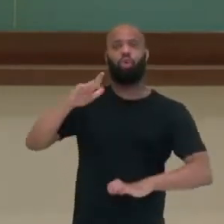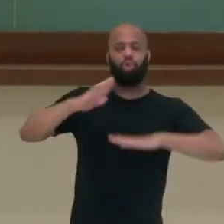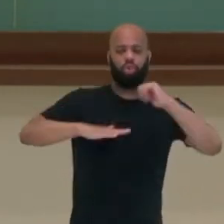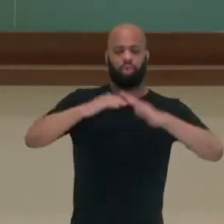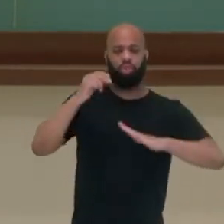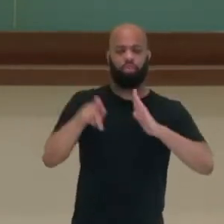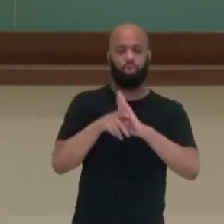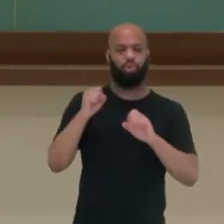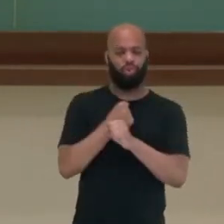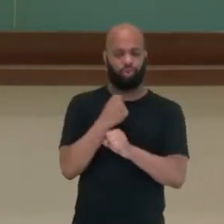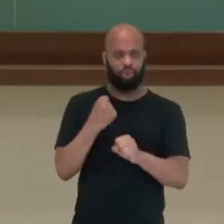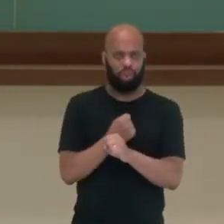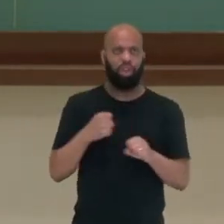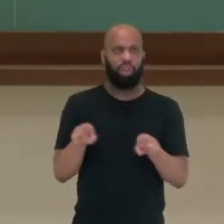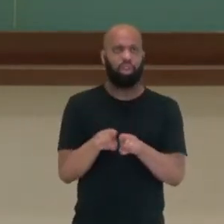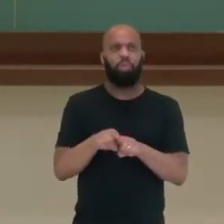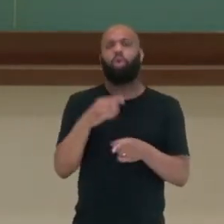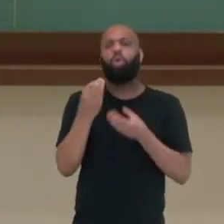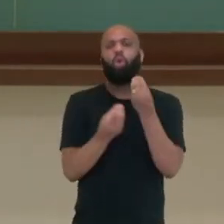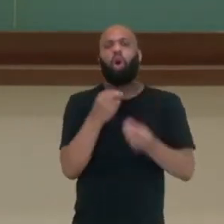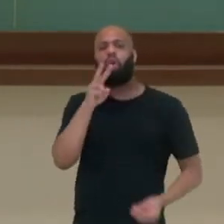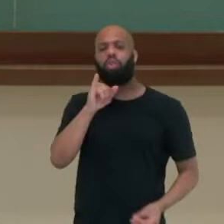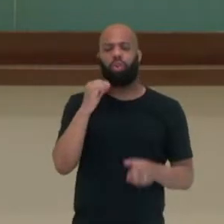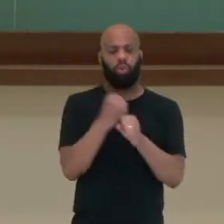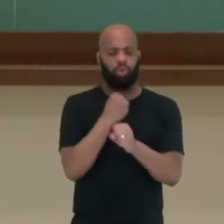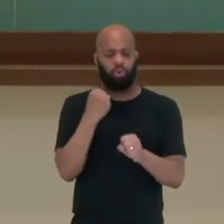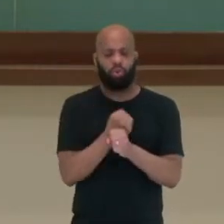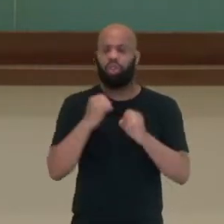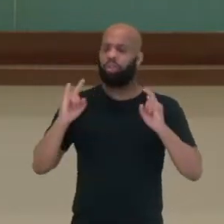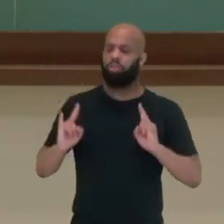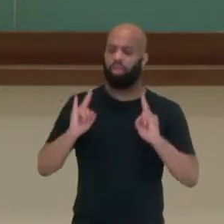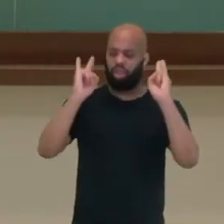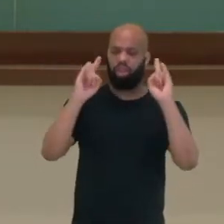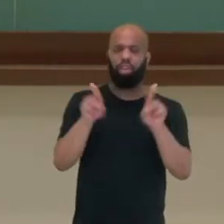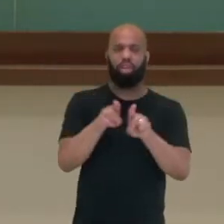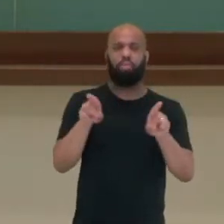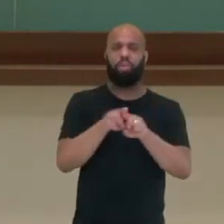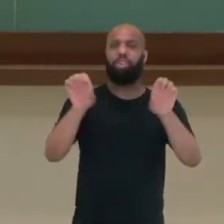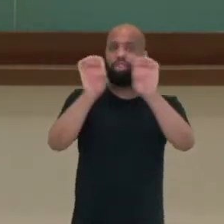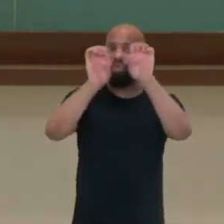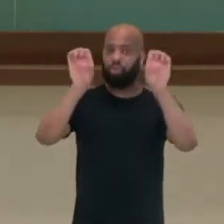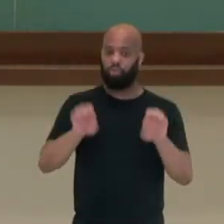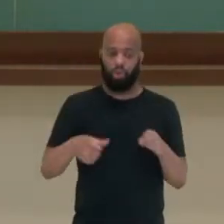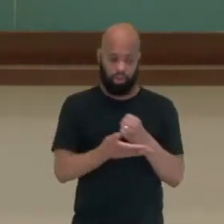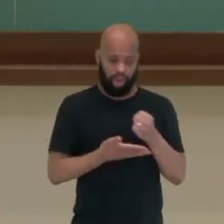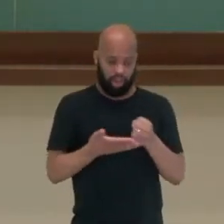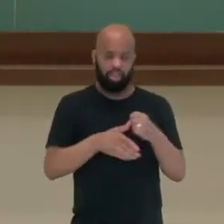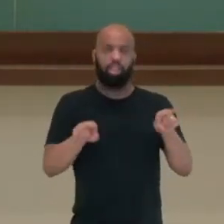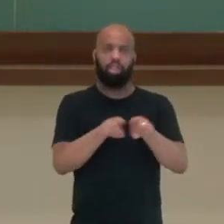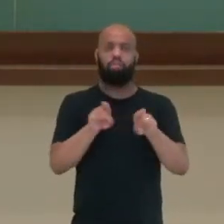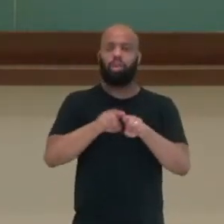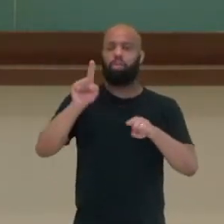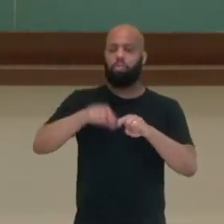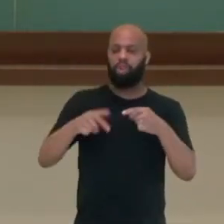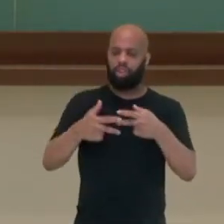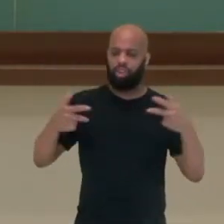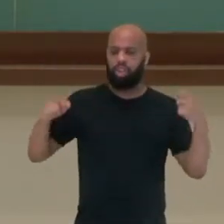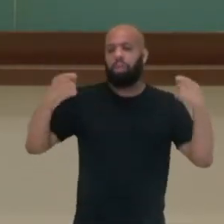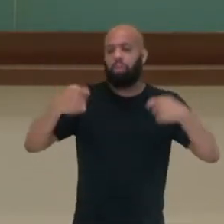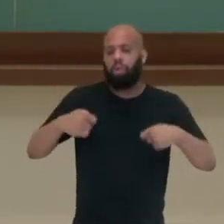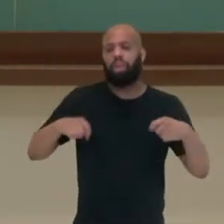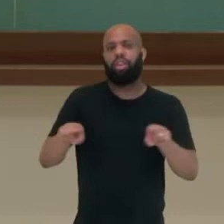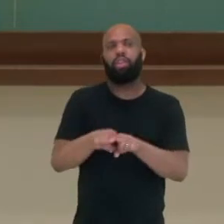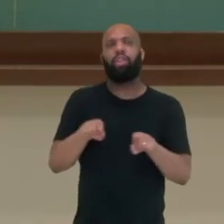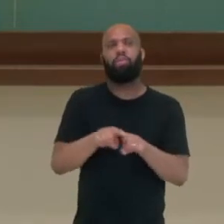construção civil, como irá ser construído esse prédio, a infraestrutura, os materiais necessários,